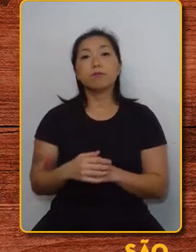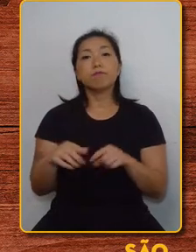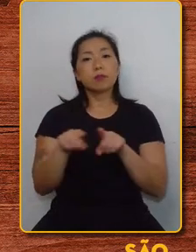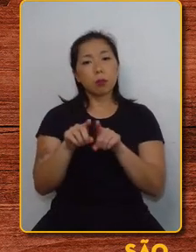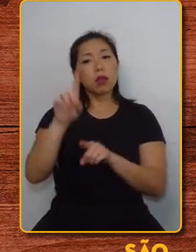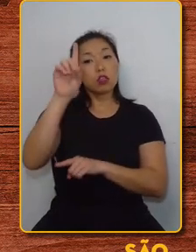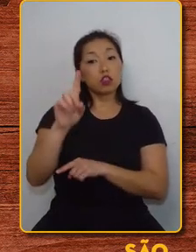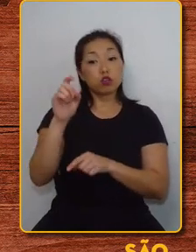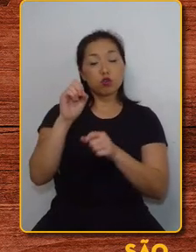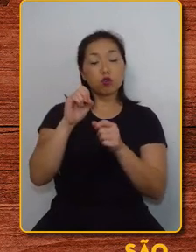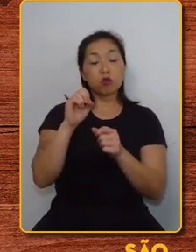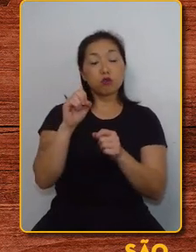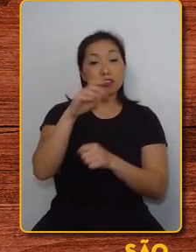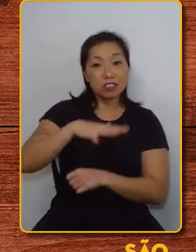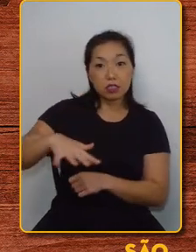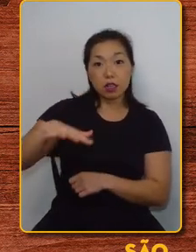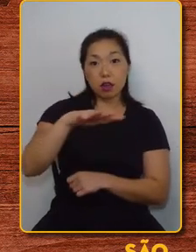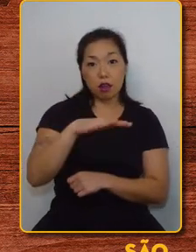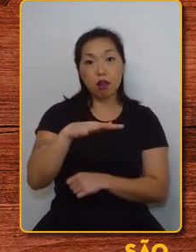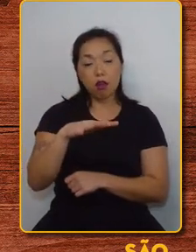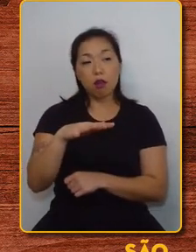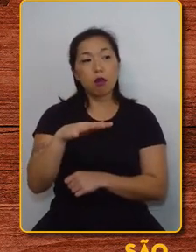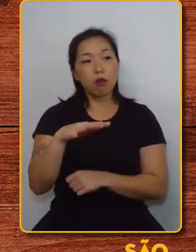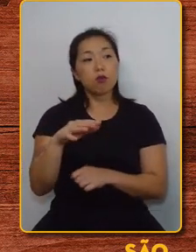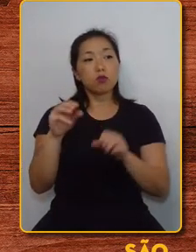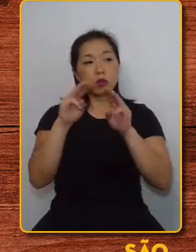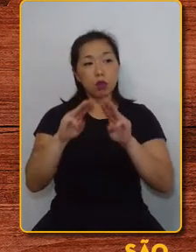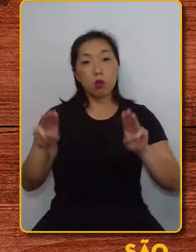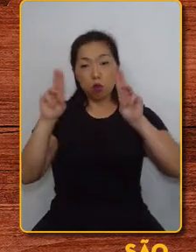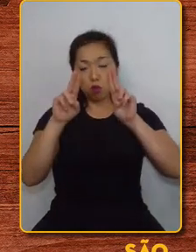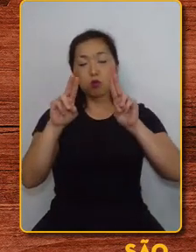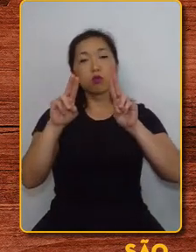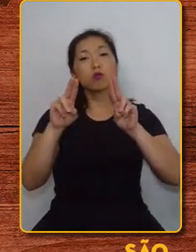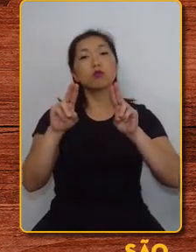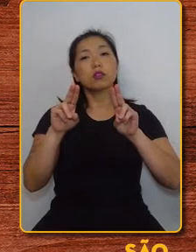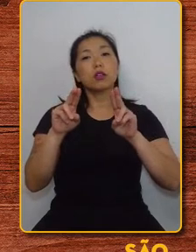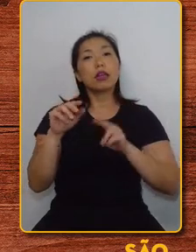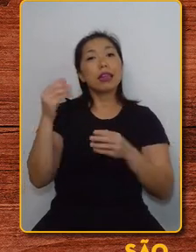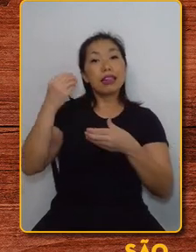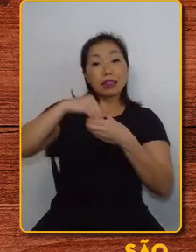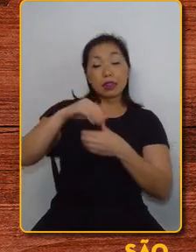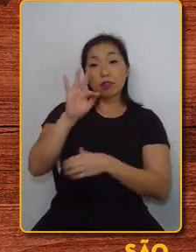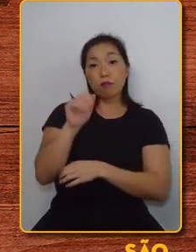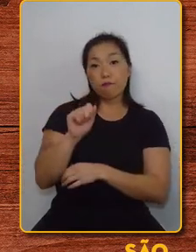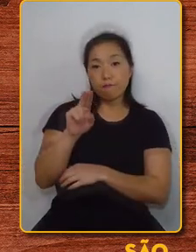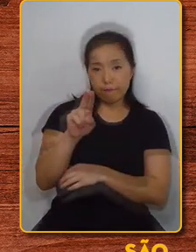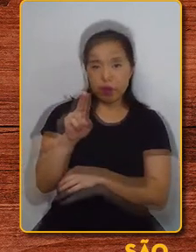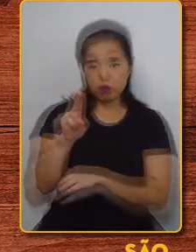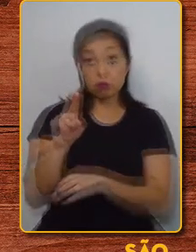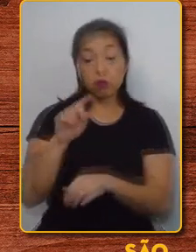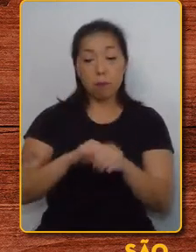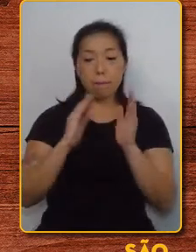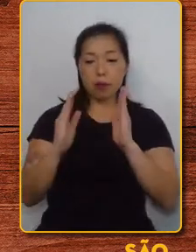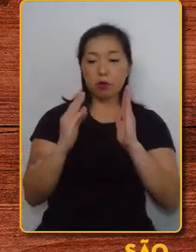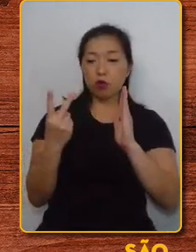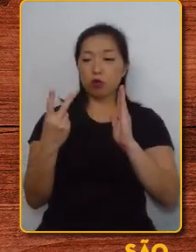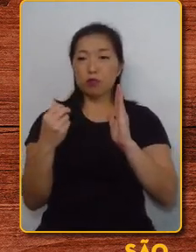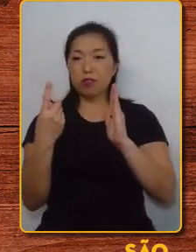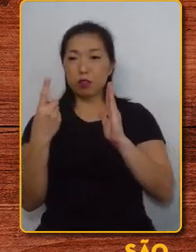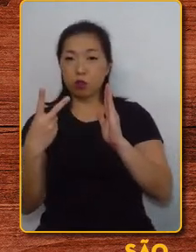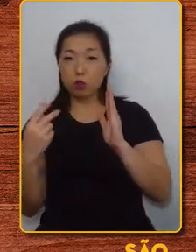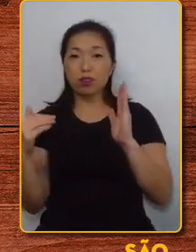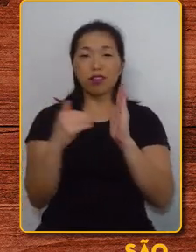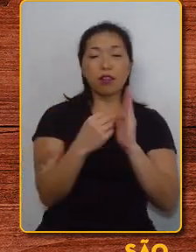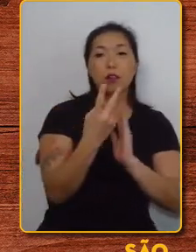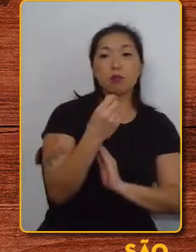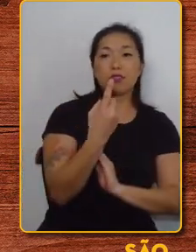Nações Unidas para a Alimentação e Agricultura, a FAO, de 2012 até 2019. Então, ele tem mais de 30